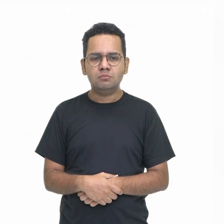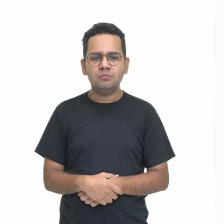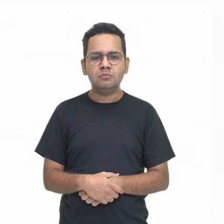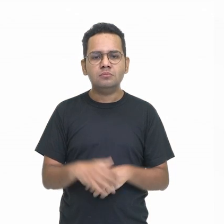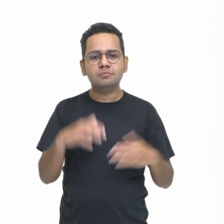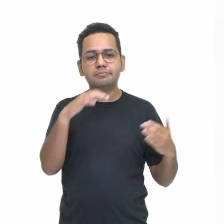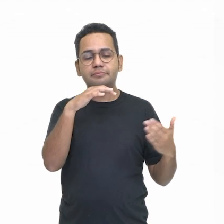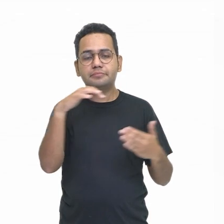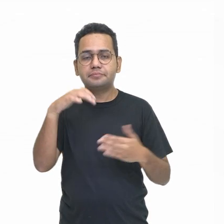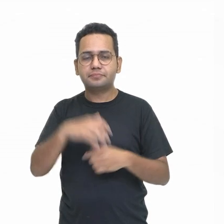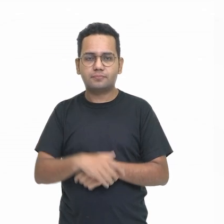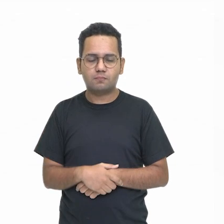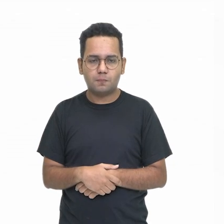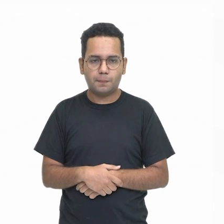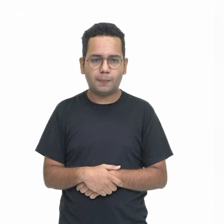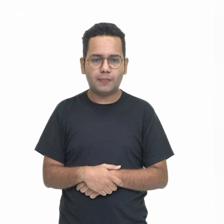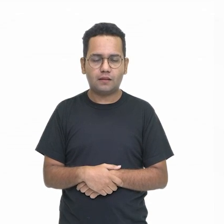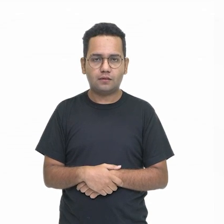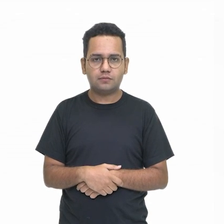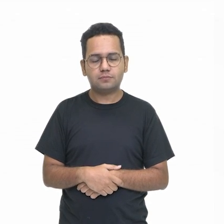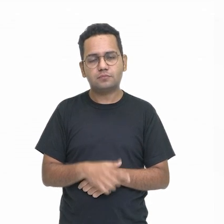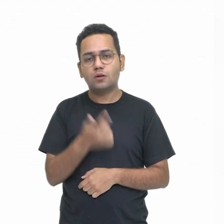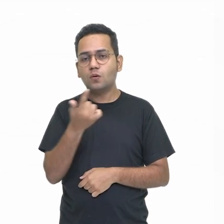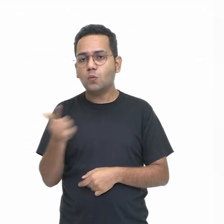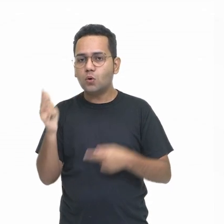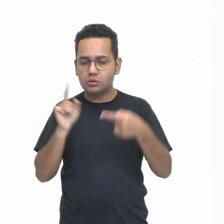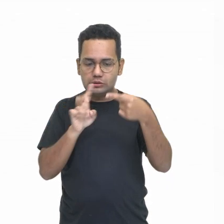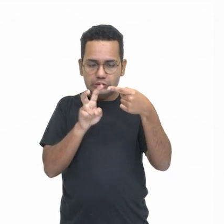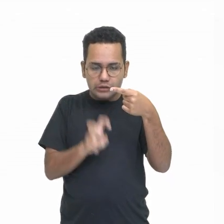monopólio legítimo do poder.